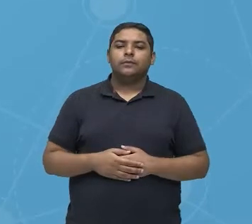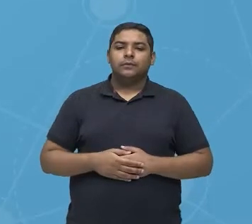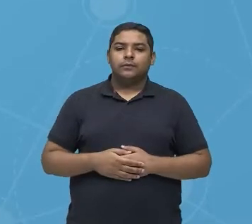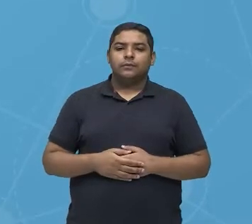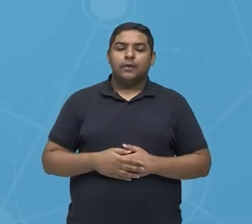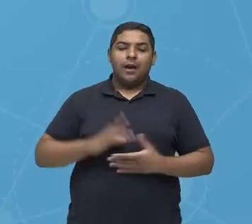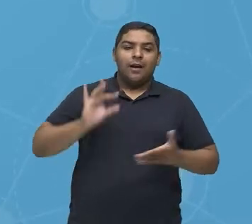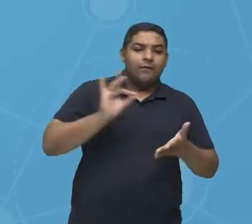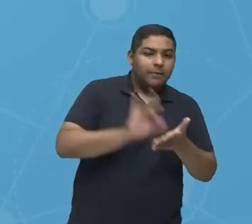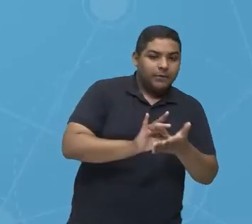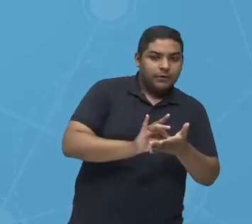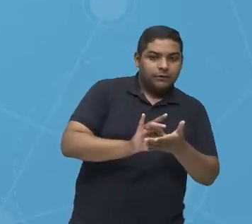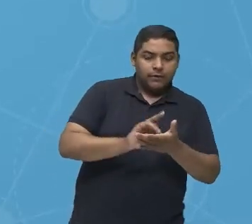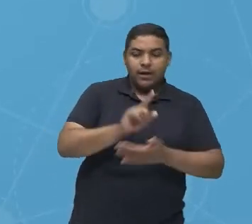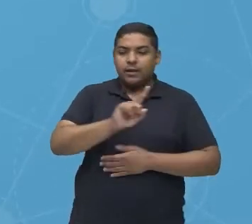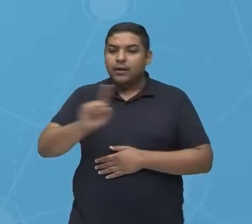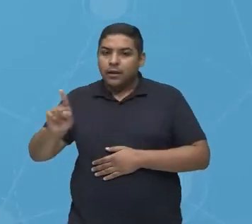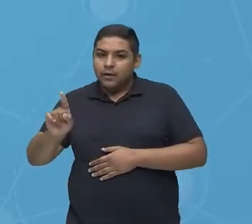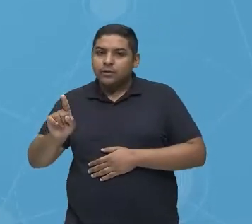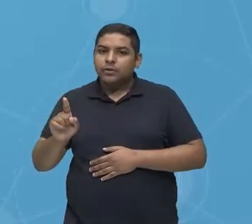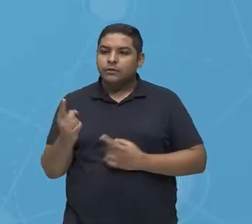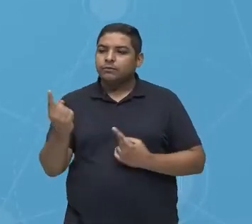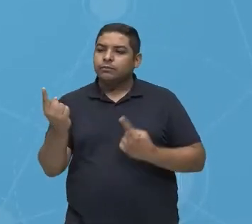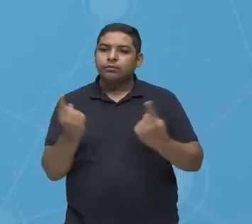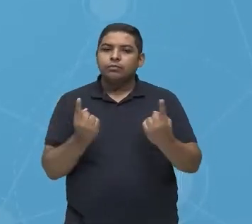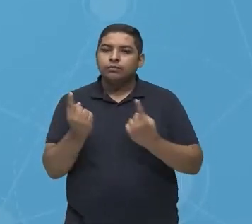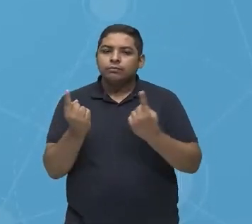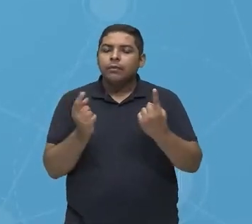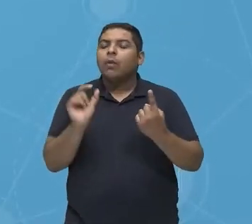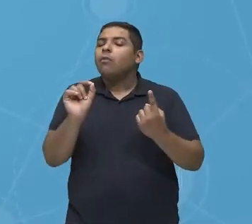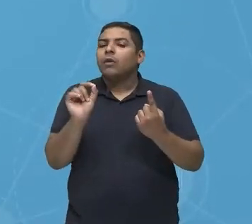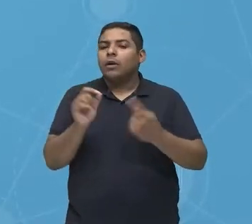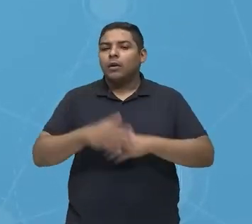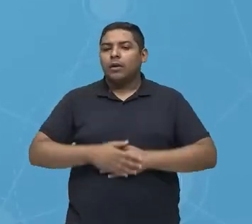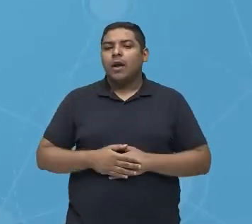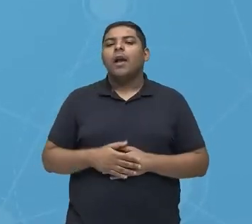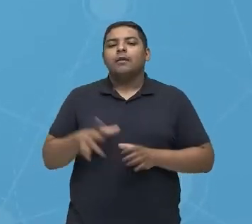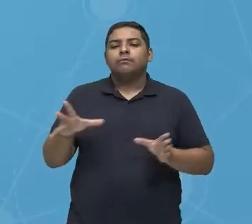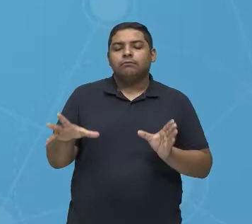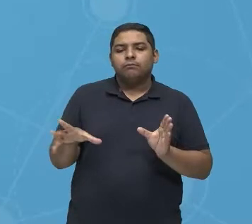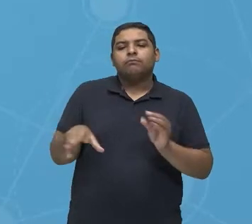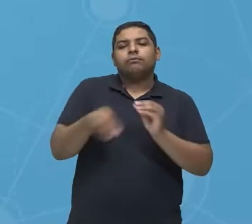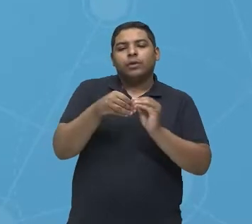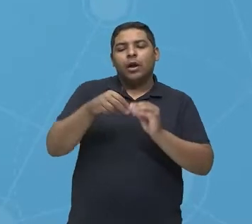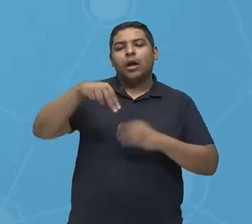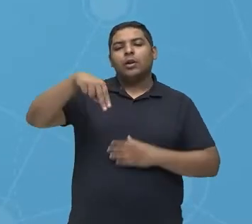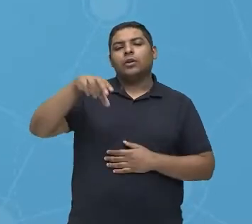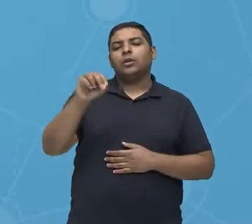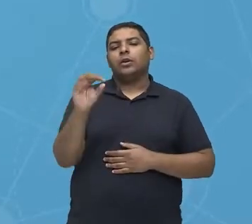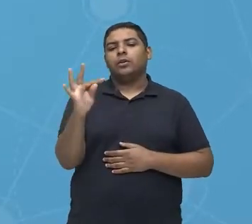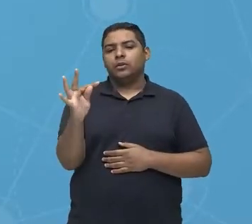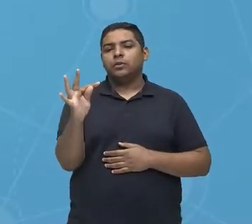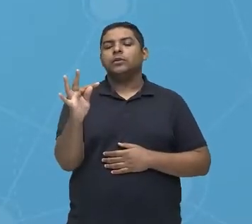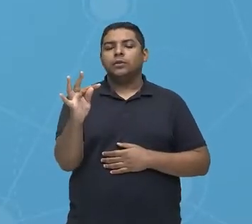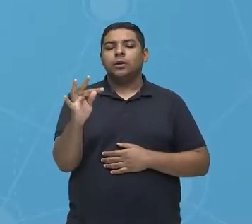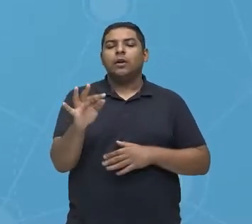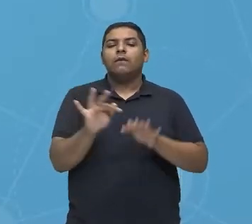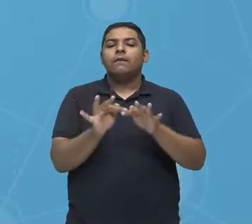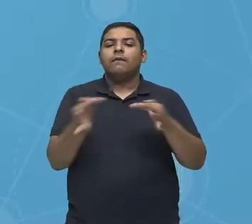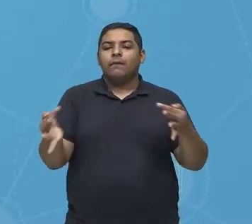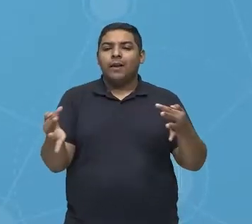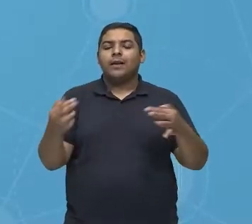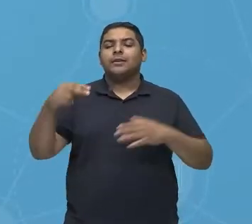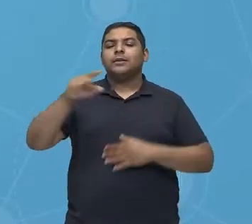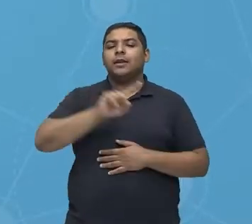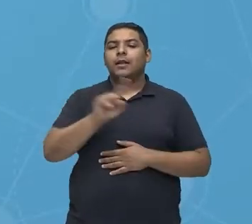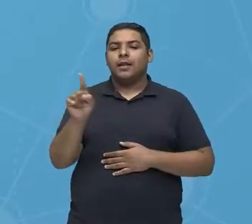se tratando aí do verbo to be, eu vou acrescentar sempre a partícula de negação not para as frases negativas. É a única coisa